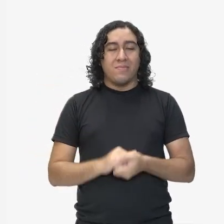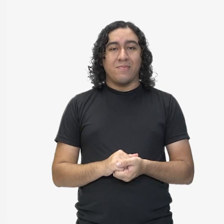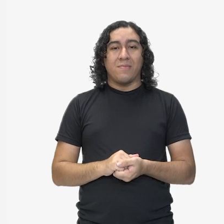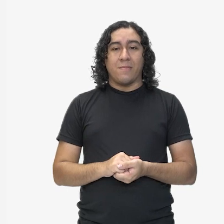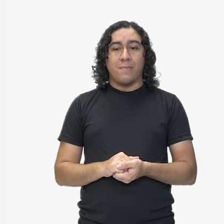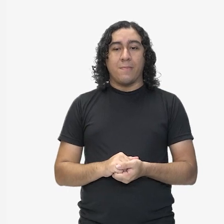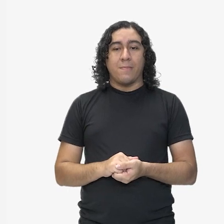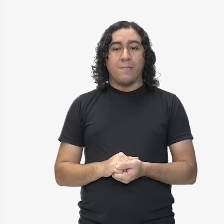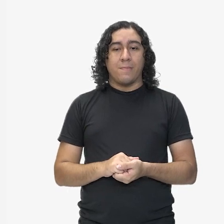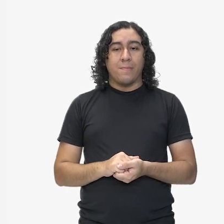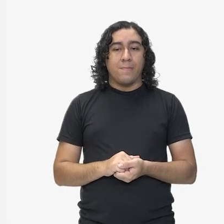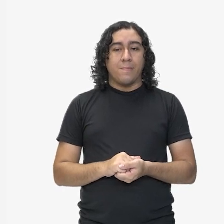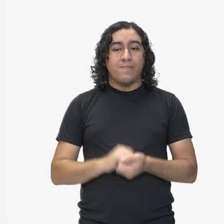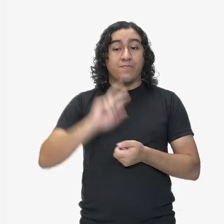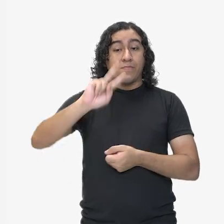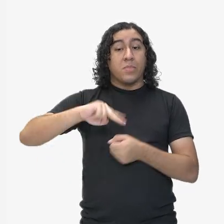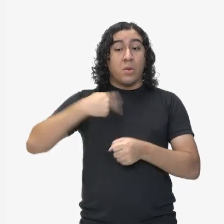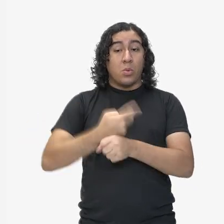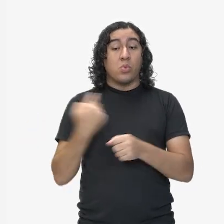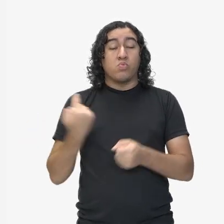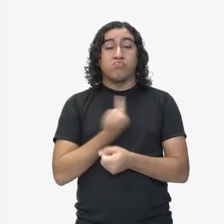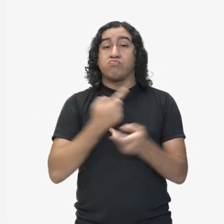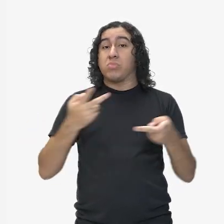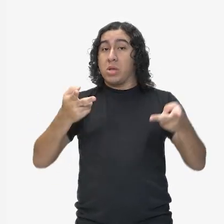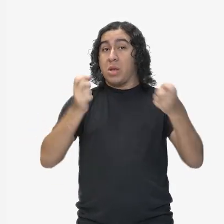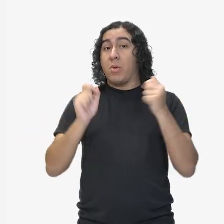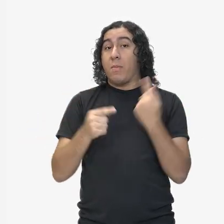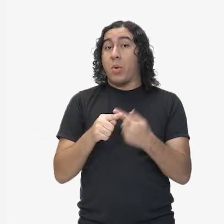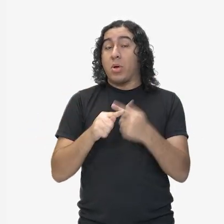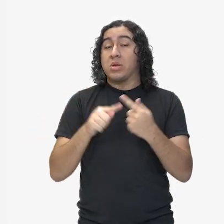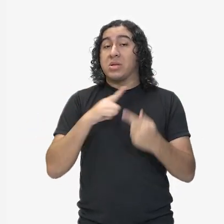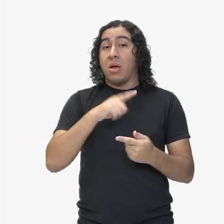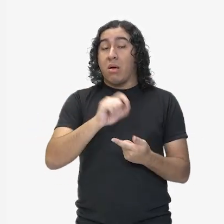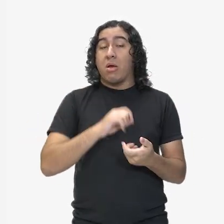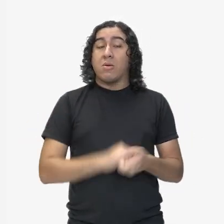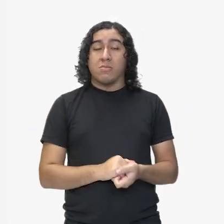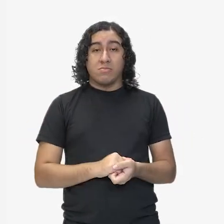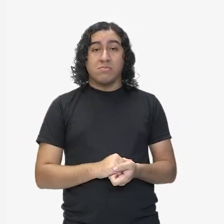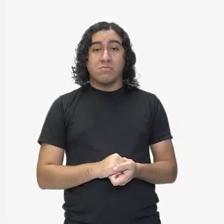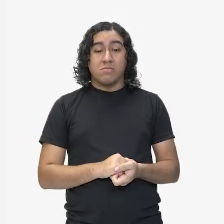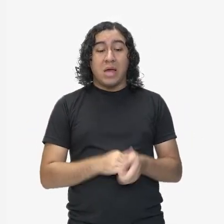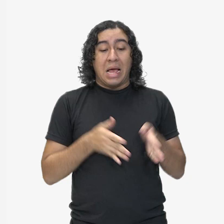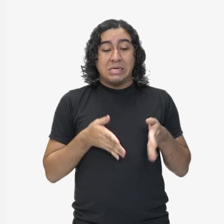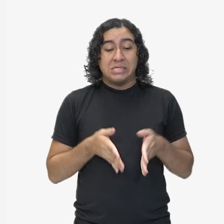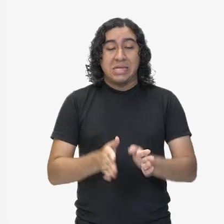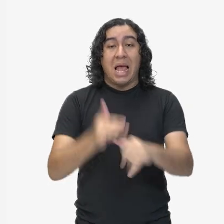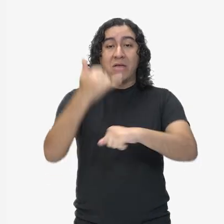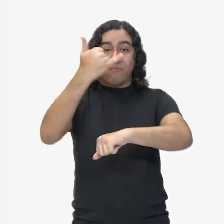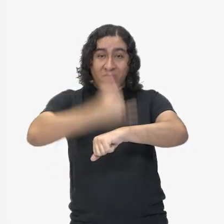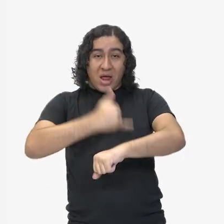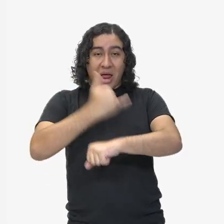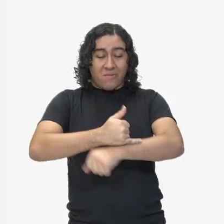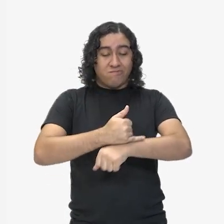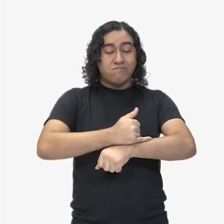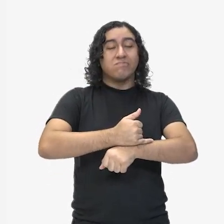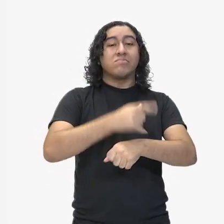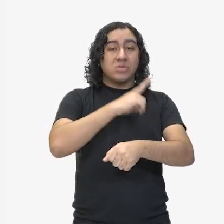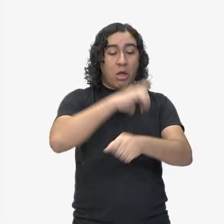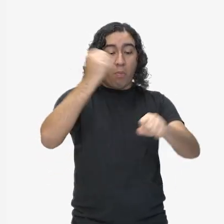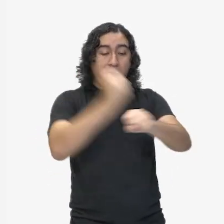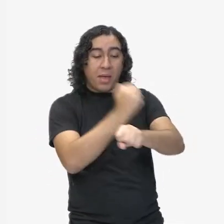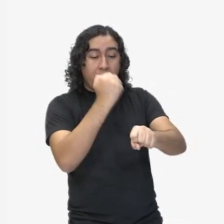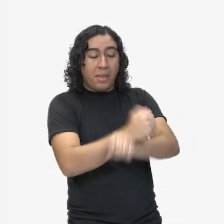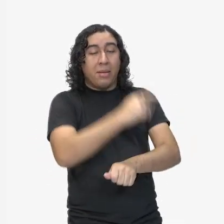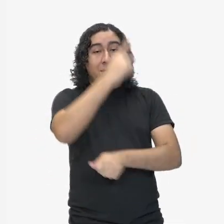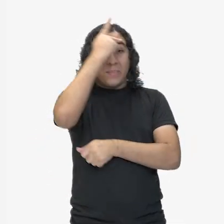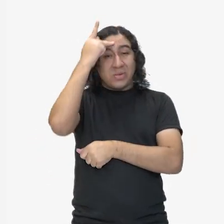sorte, que nós vamos ver depois, devido à questão aí da estrada de ferro que estava sendo construída. Essas pessoas ficaram